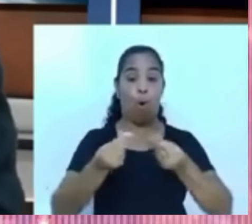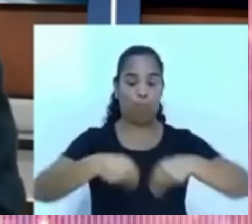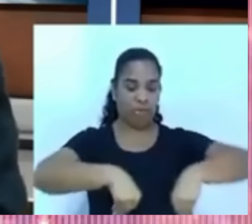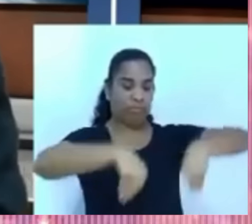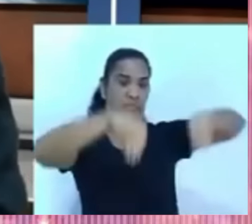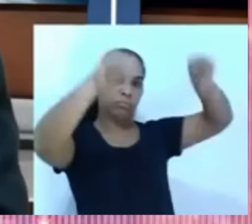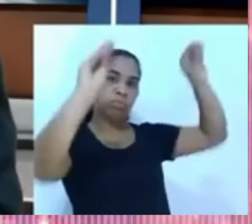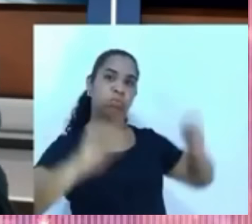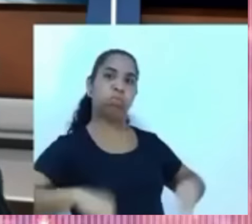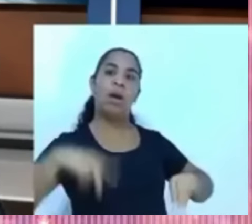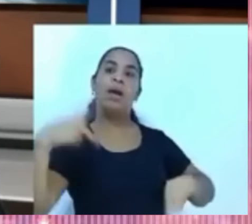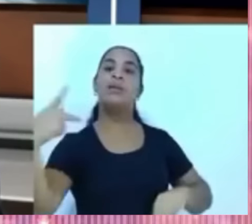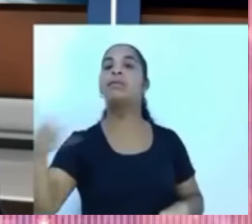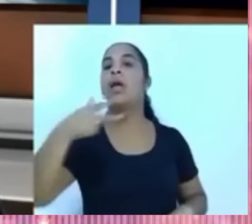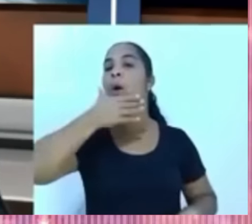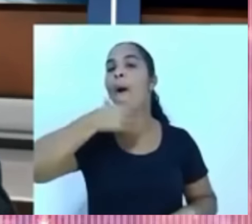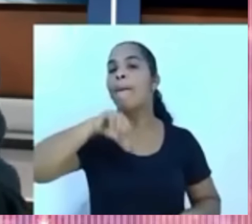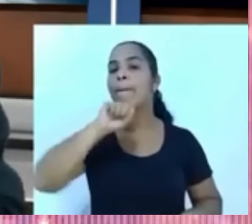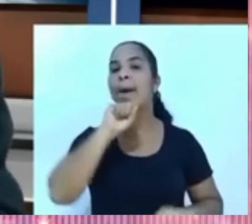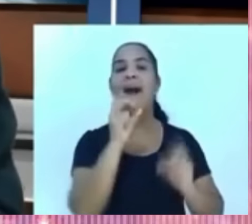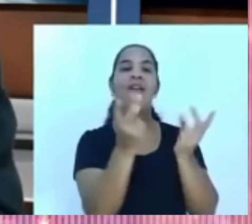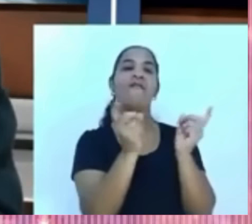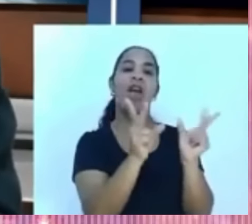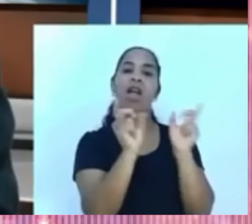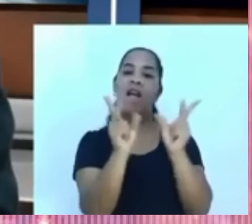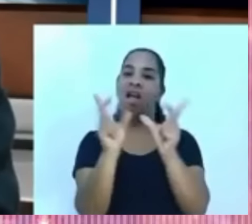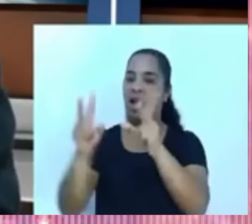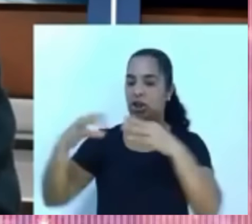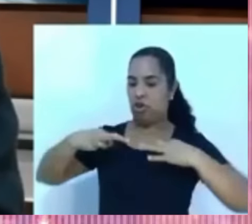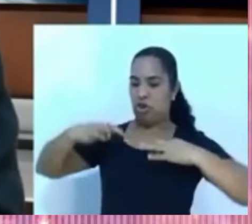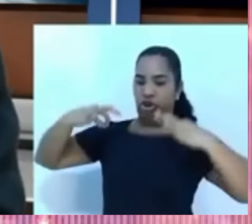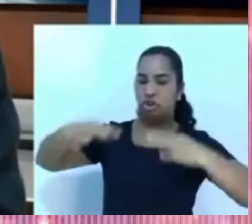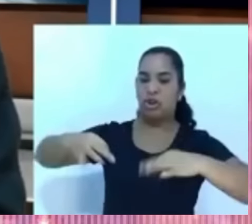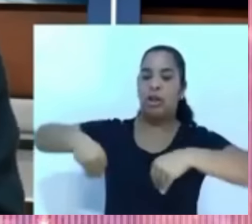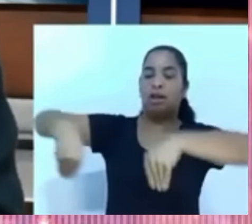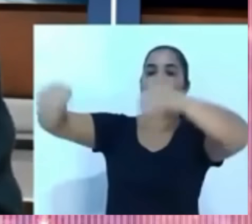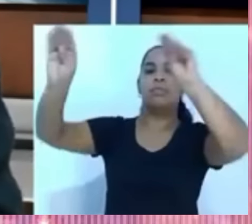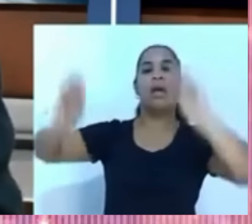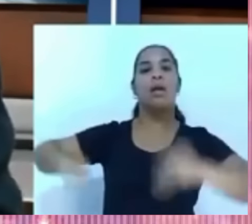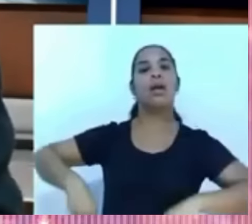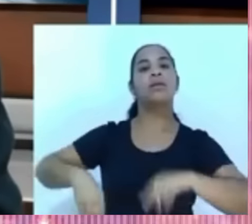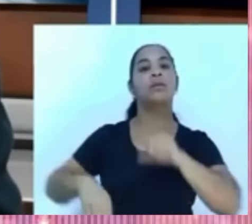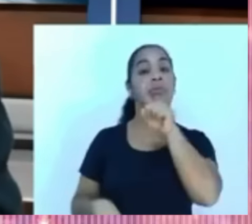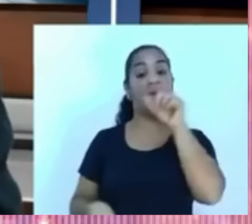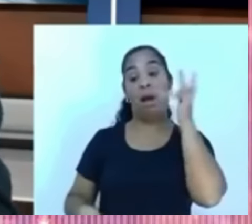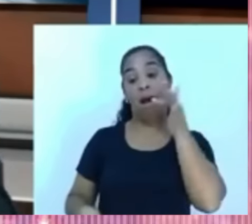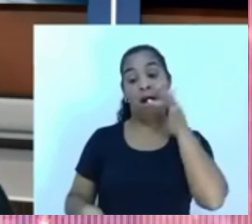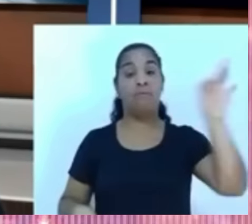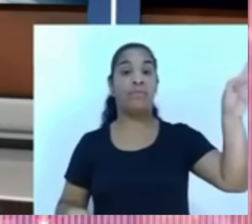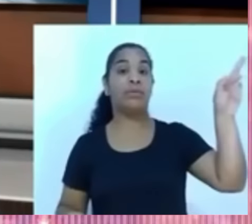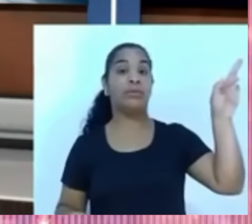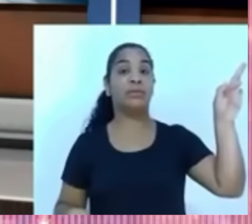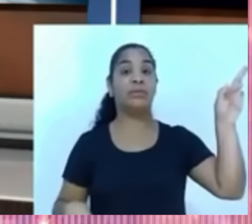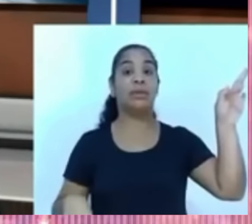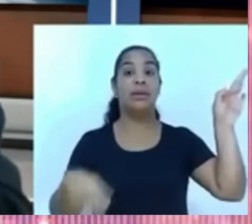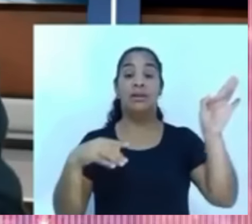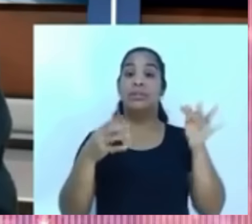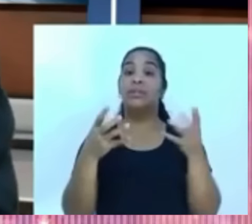vendedor de tecidos raros que ia buscar do sul da França tem a felicidade de colocar no